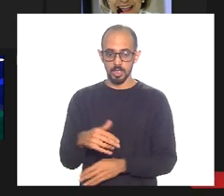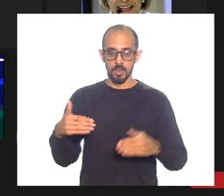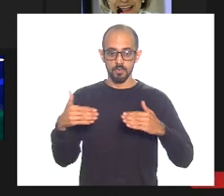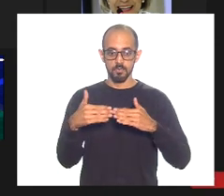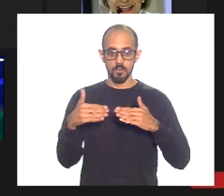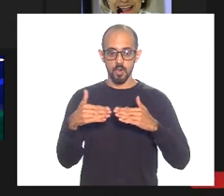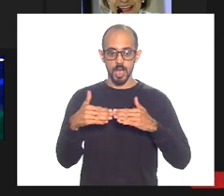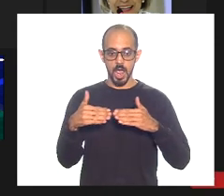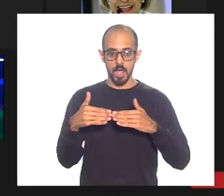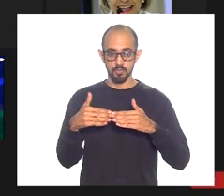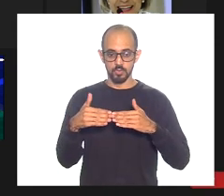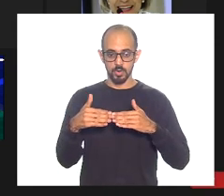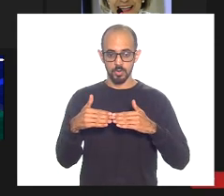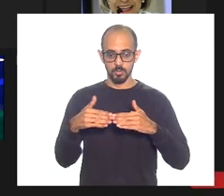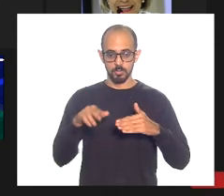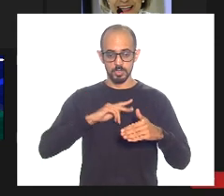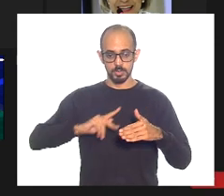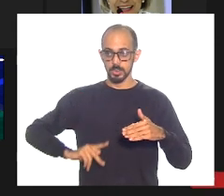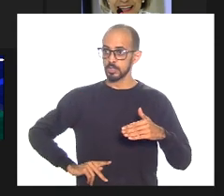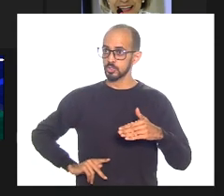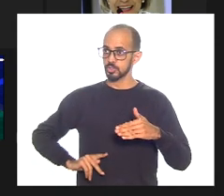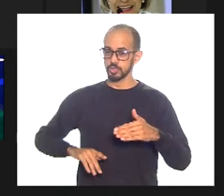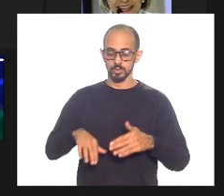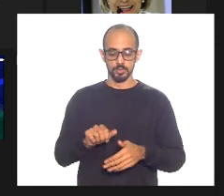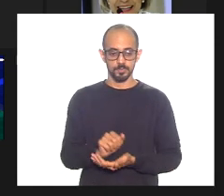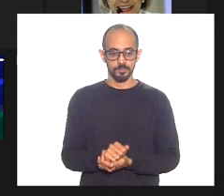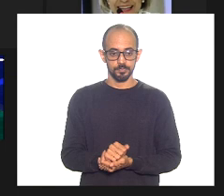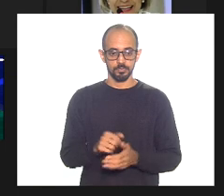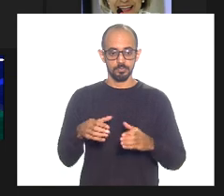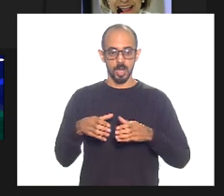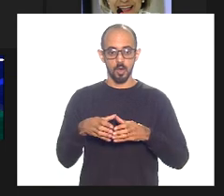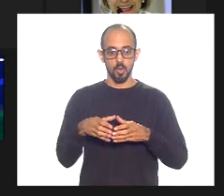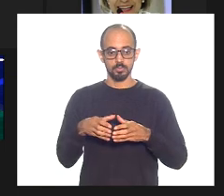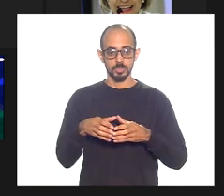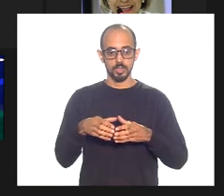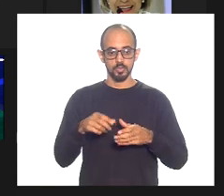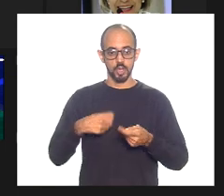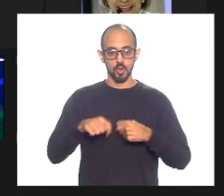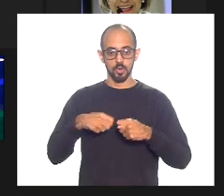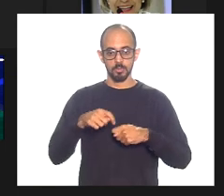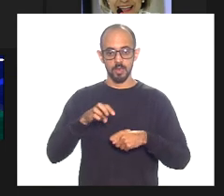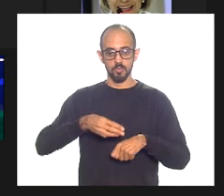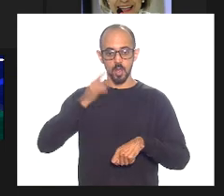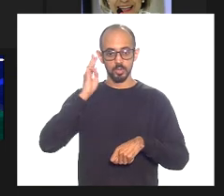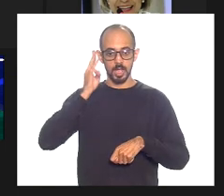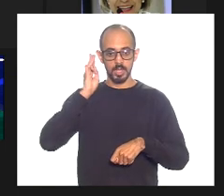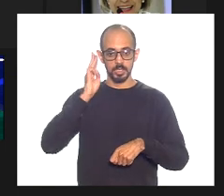Favorável, senhor presidente. Pela Comissão de Economia, deputado Valdec.